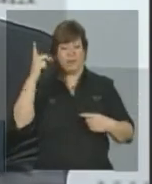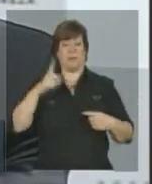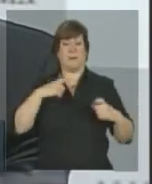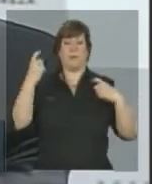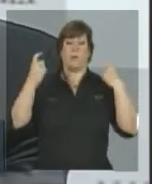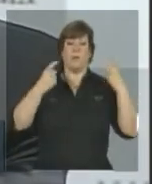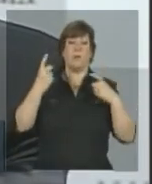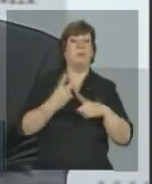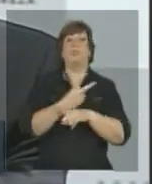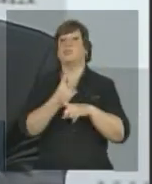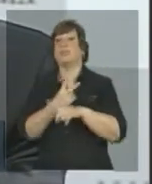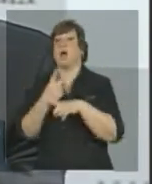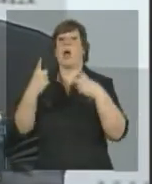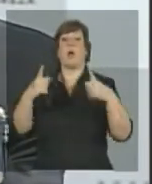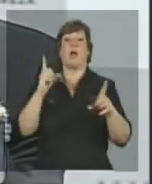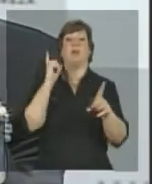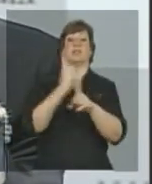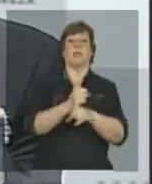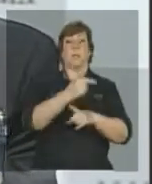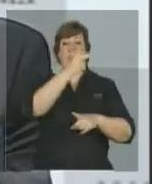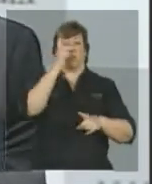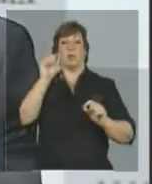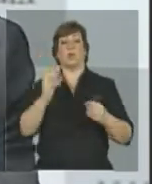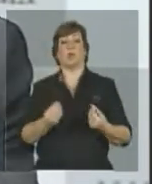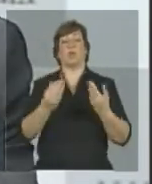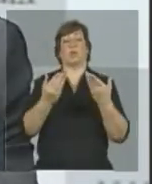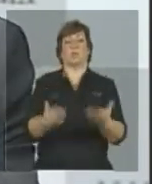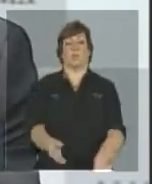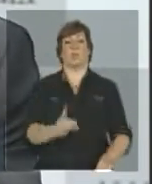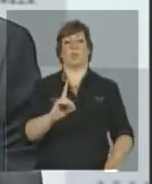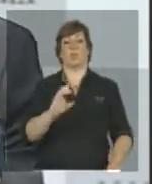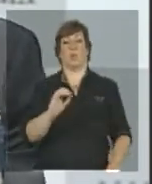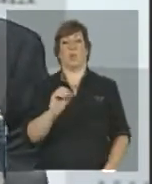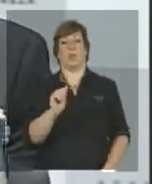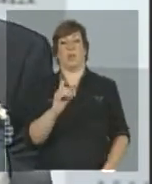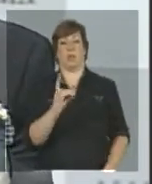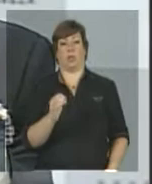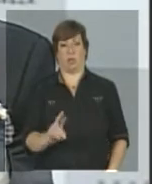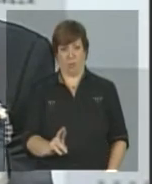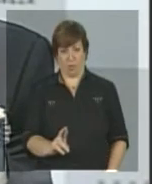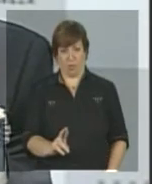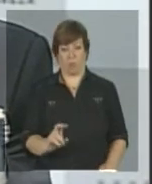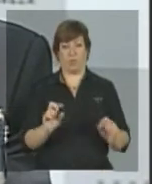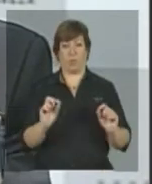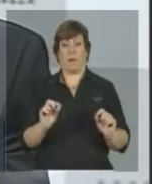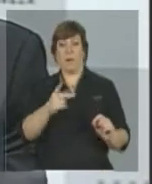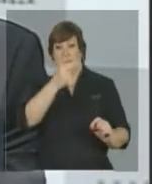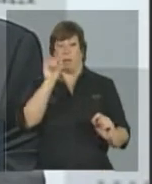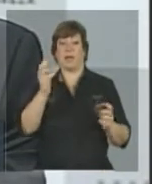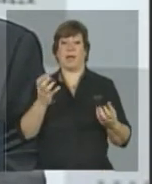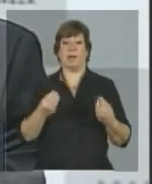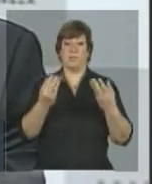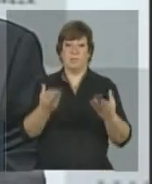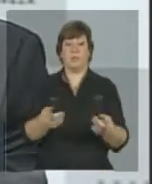órgãos, facilitar a ação e a manutenção desses potenciais doadores, a comunicação com as centrais